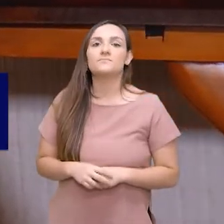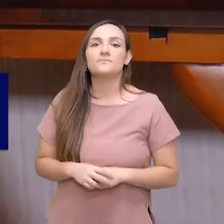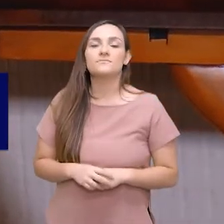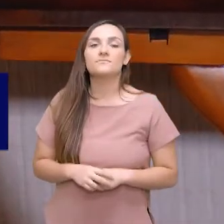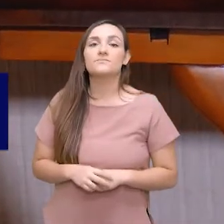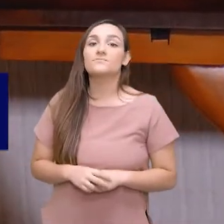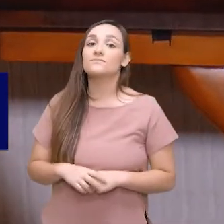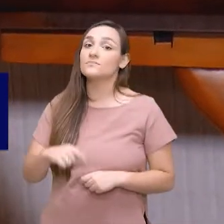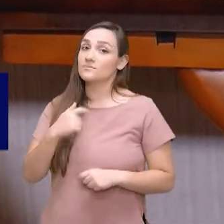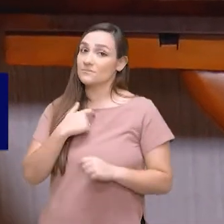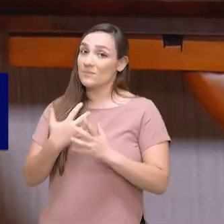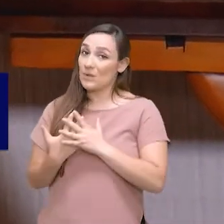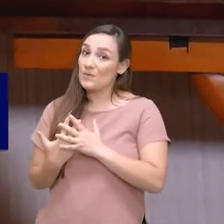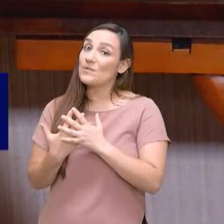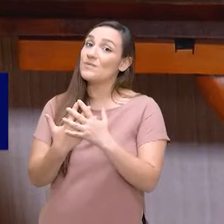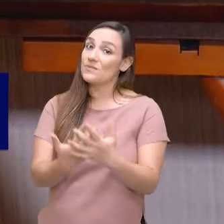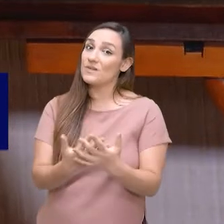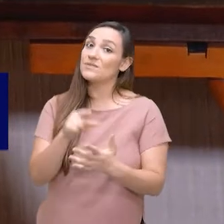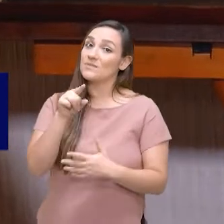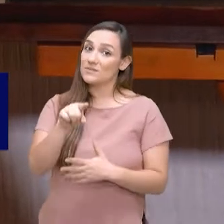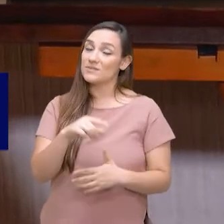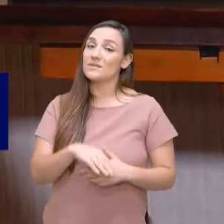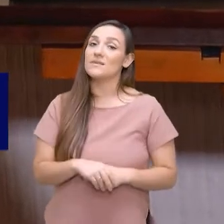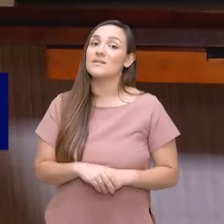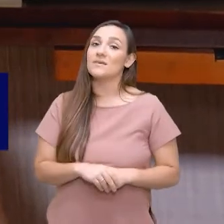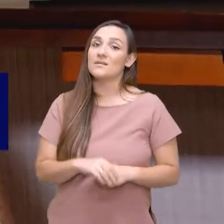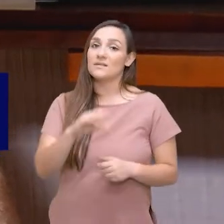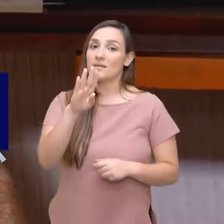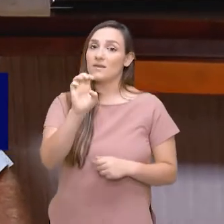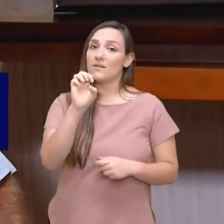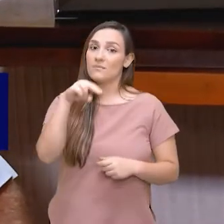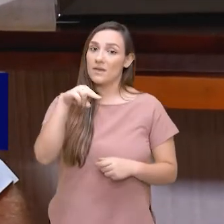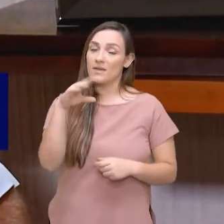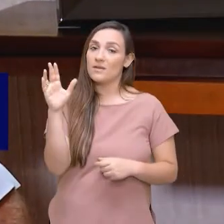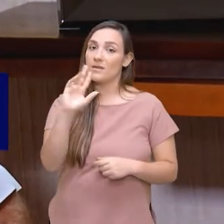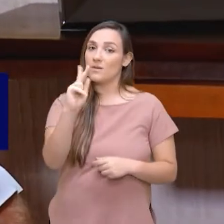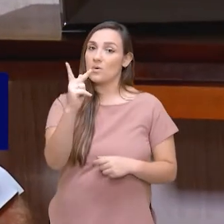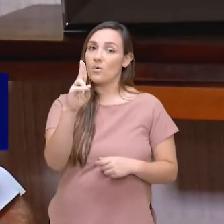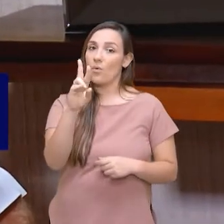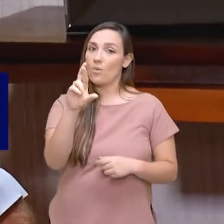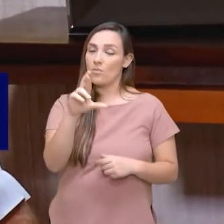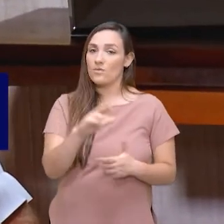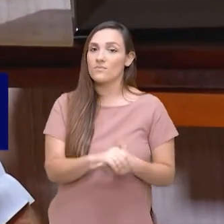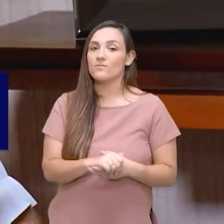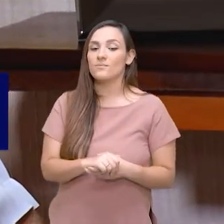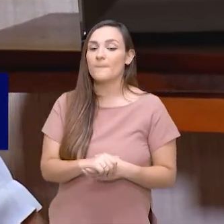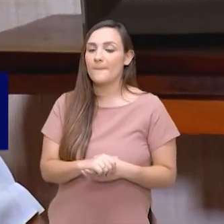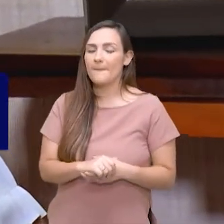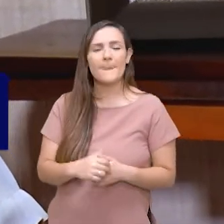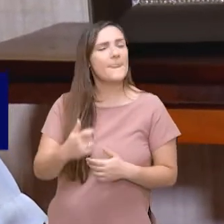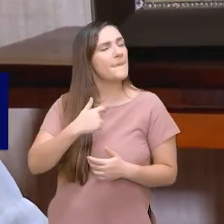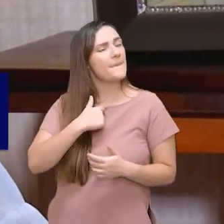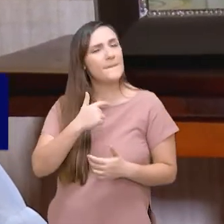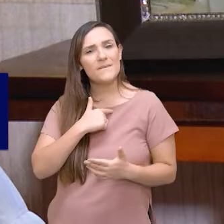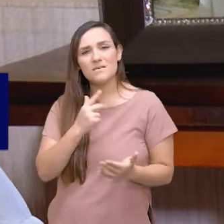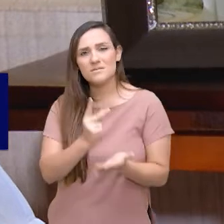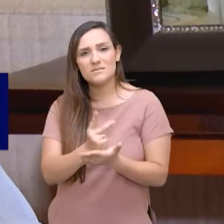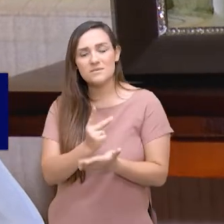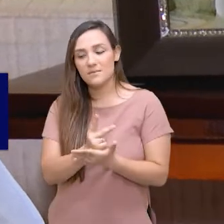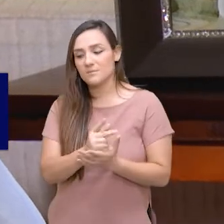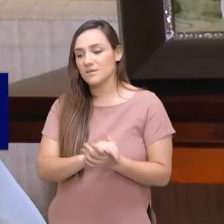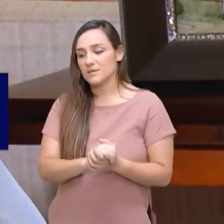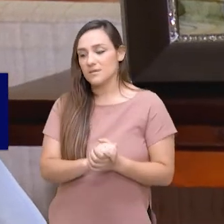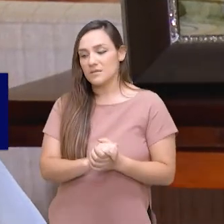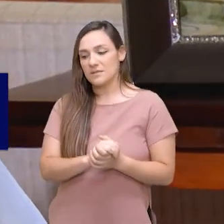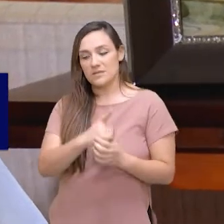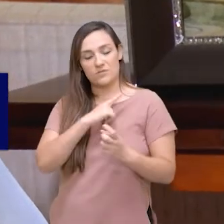Eu confesso a você, bem, que eu me guiei muito por 2